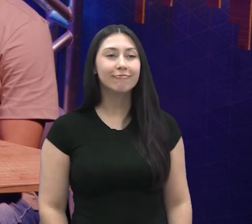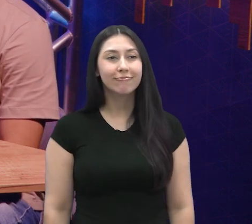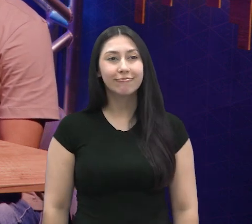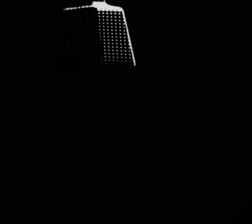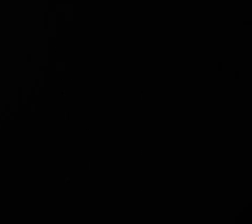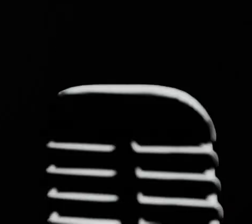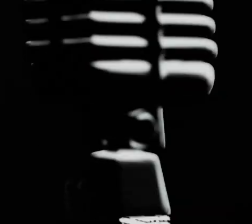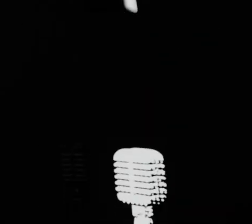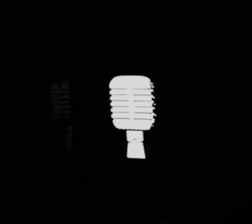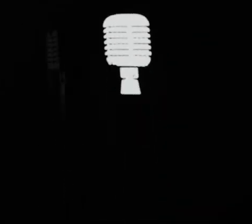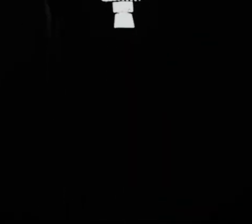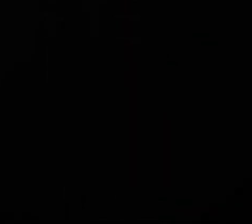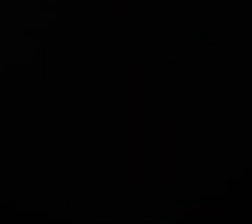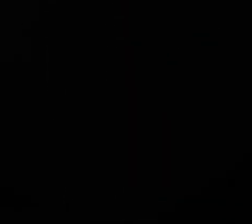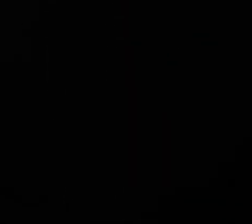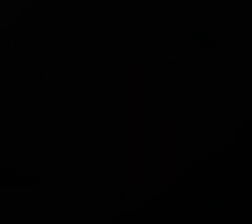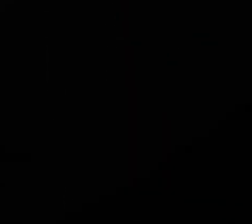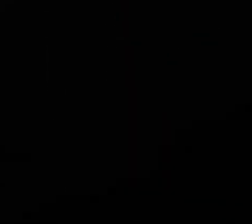ser.